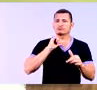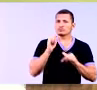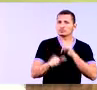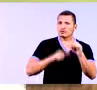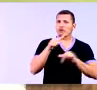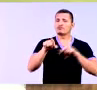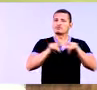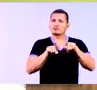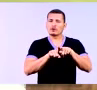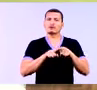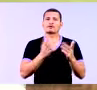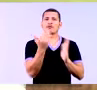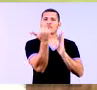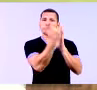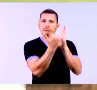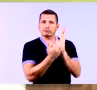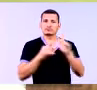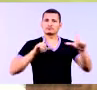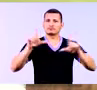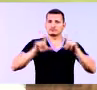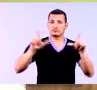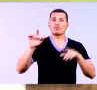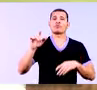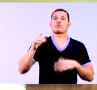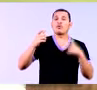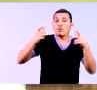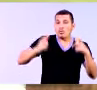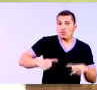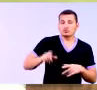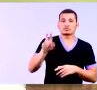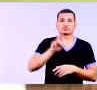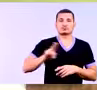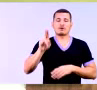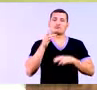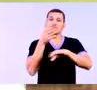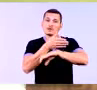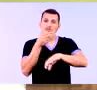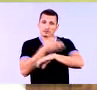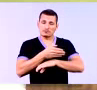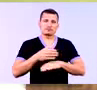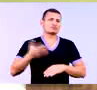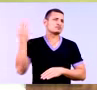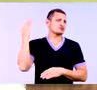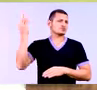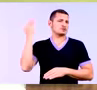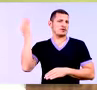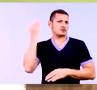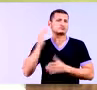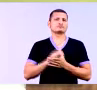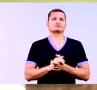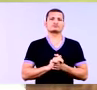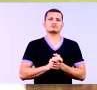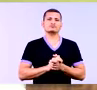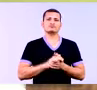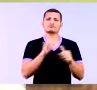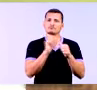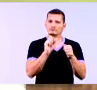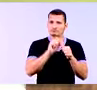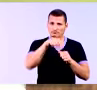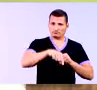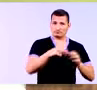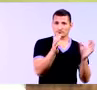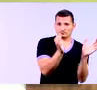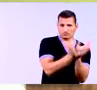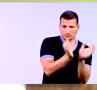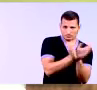nos programas de televisão, onde o usuário participa, né? Antigamente, a produção era feita pela equipe de